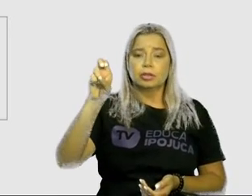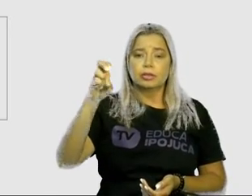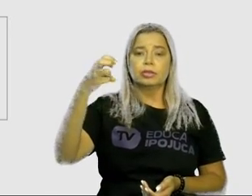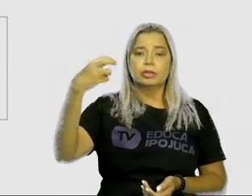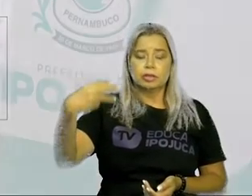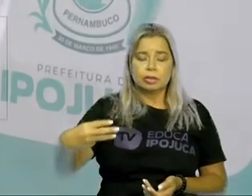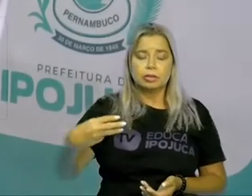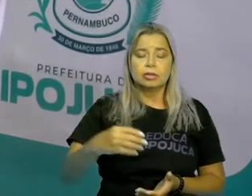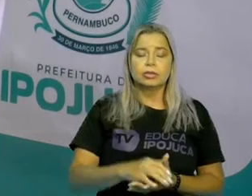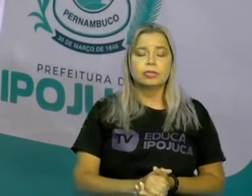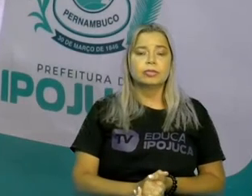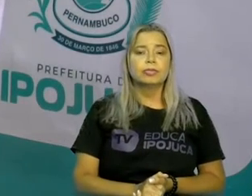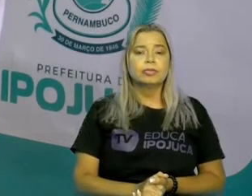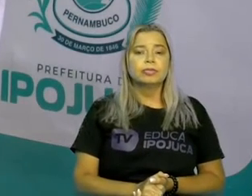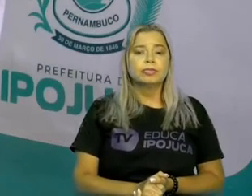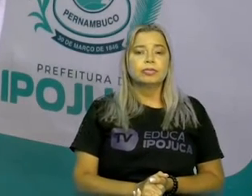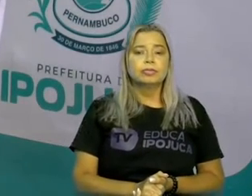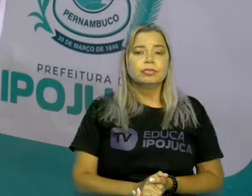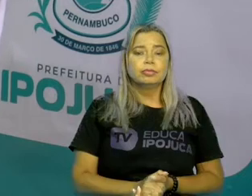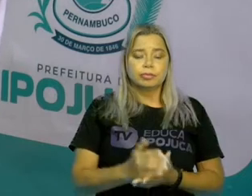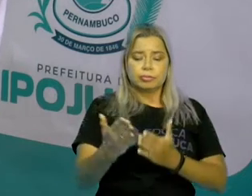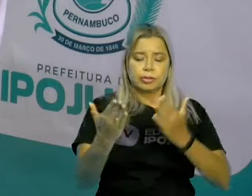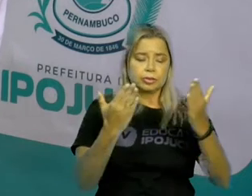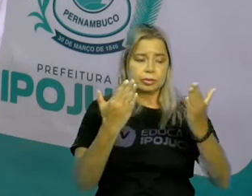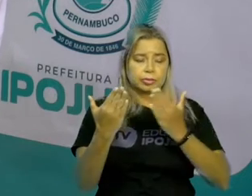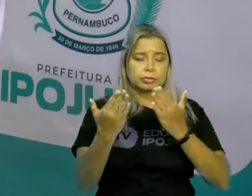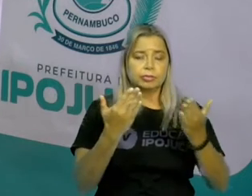1.453. Vamos comparar.